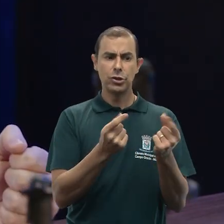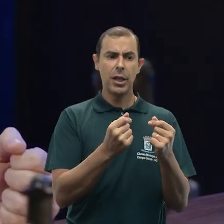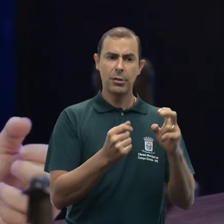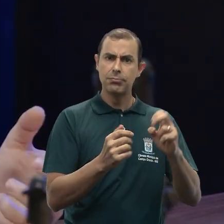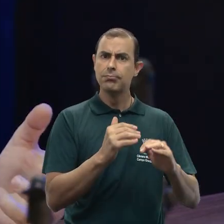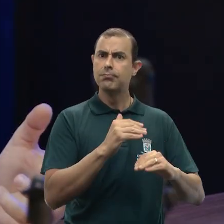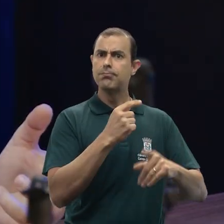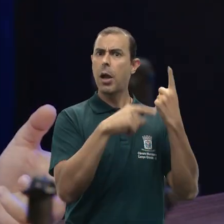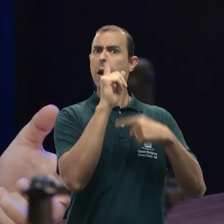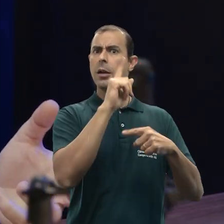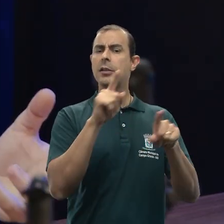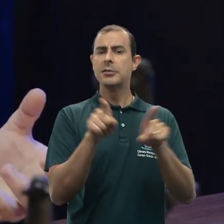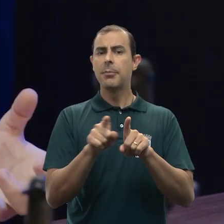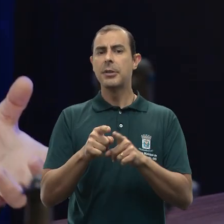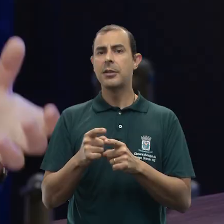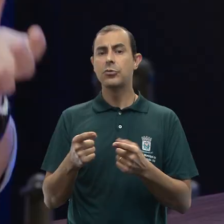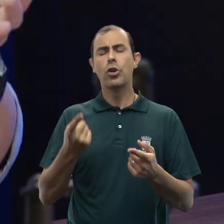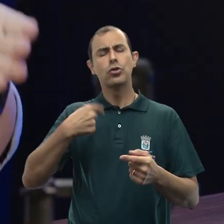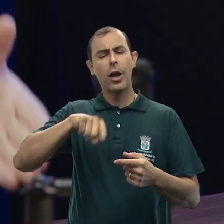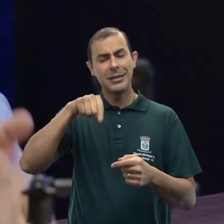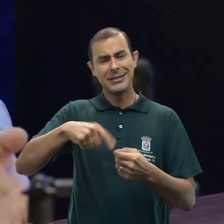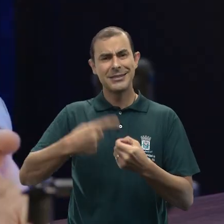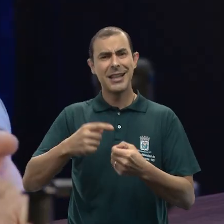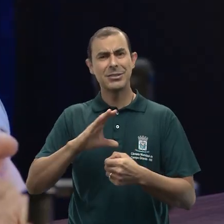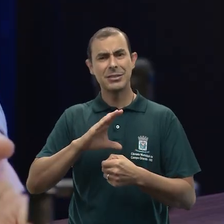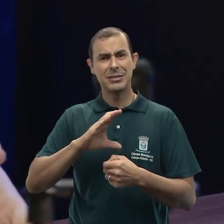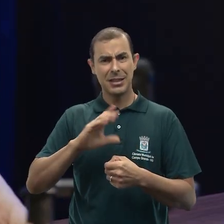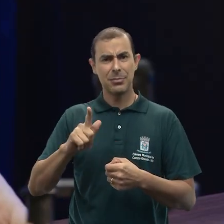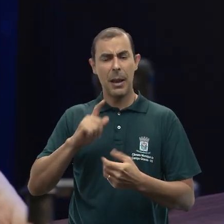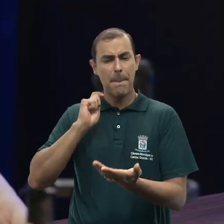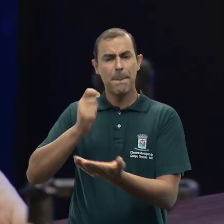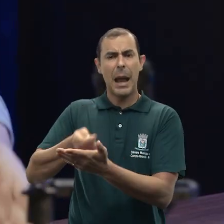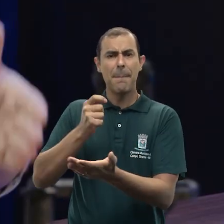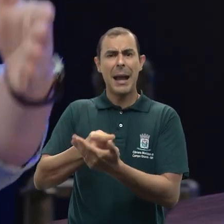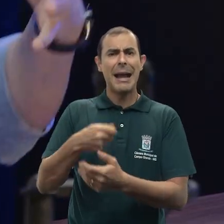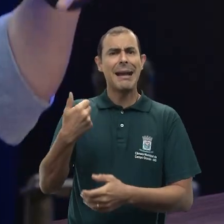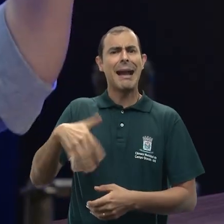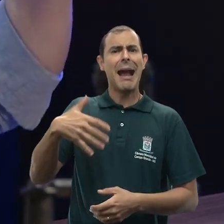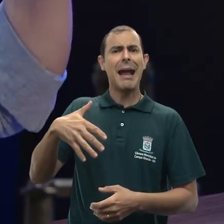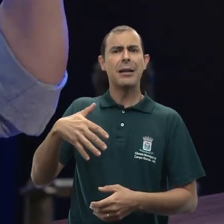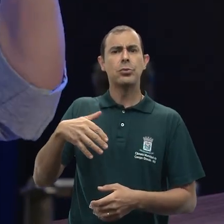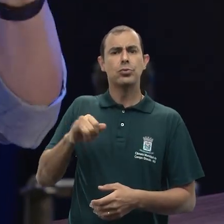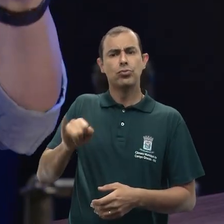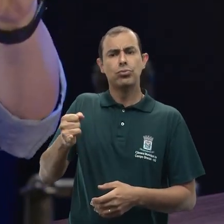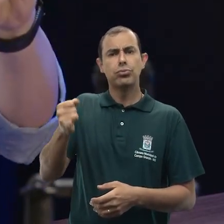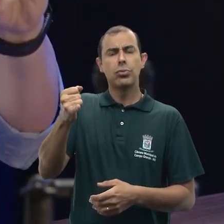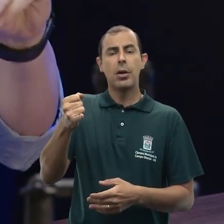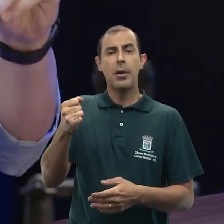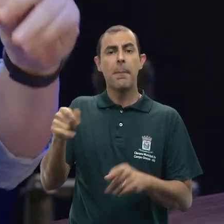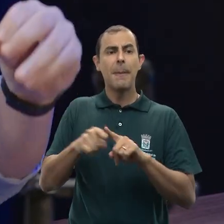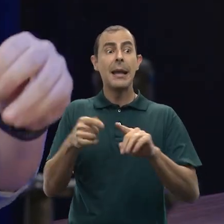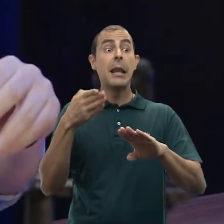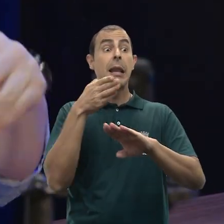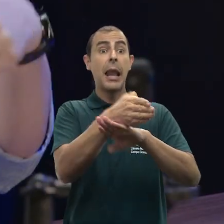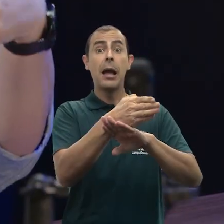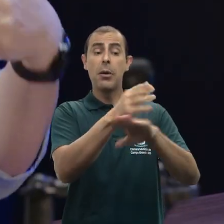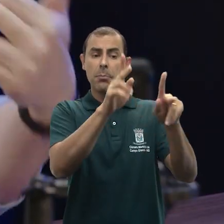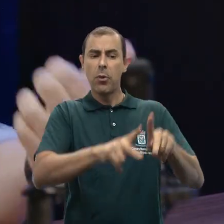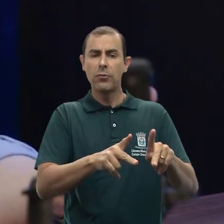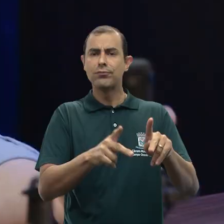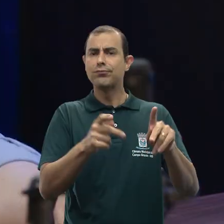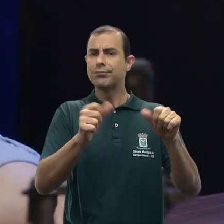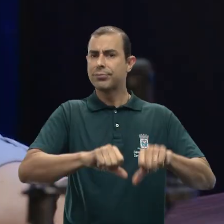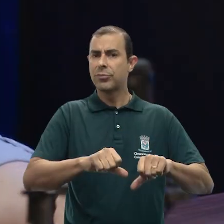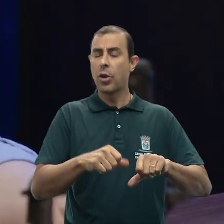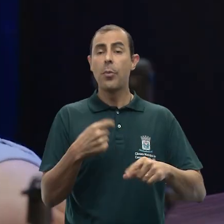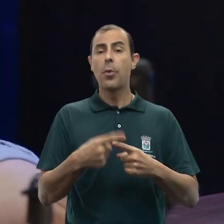caro em tributos que não chegam lá para quem precisa, porque se perde parte disso com